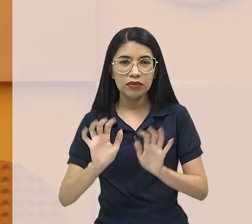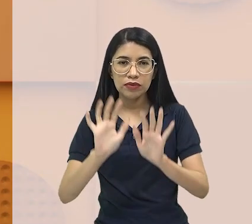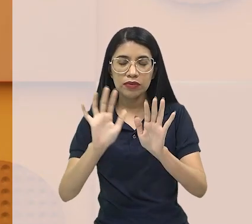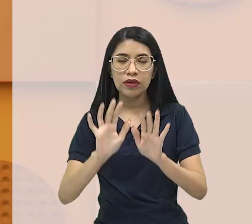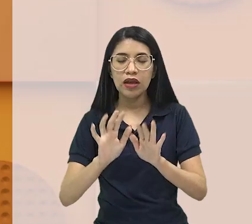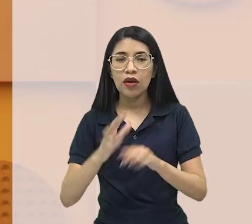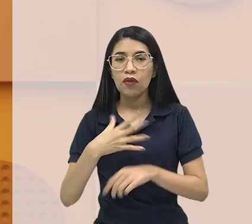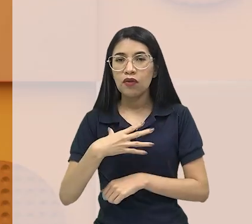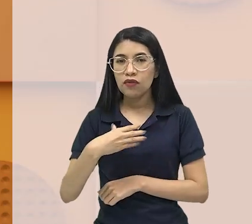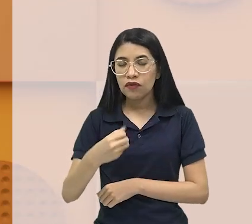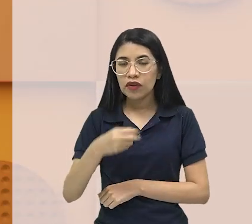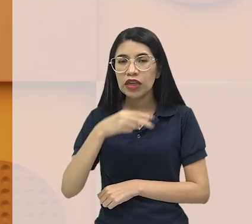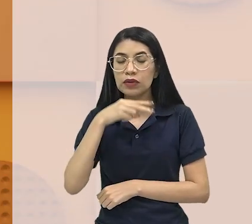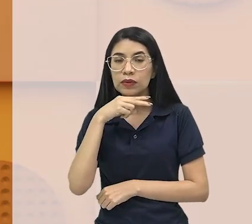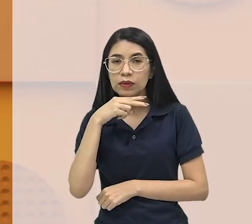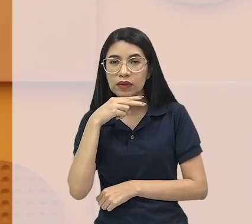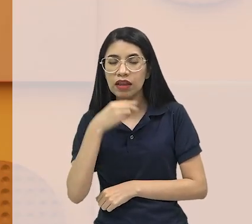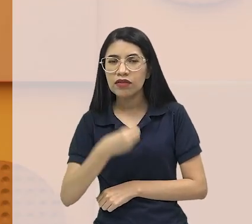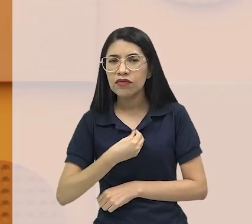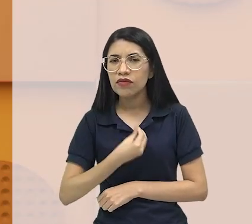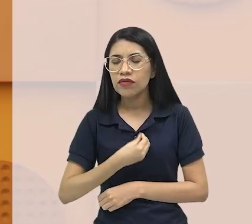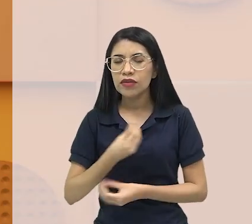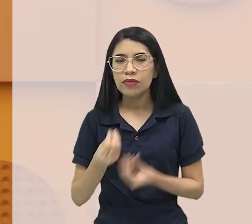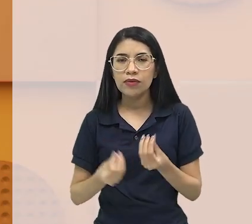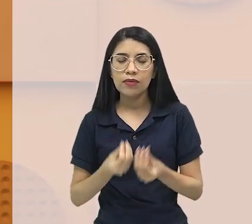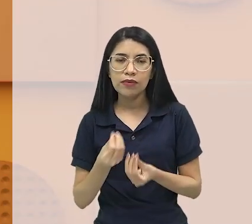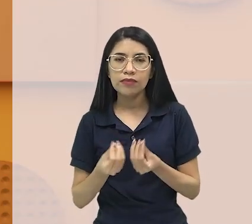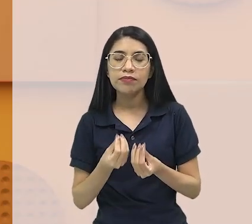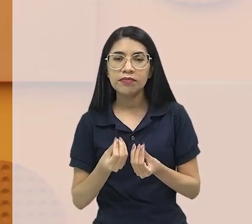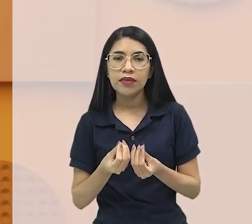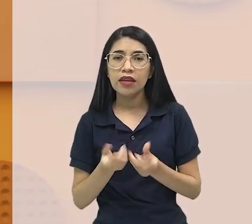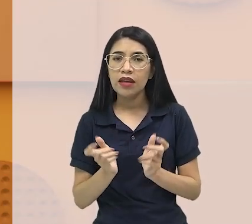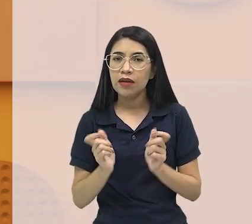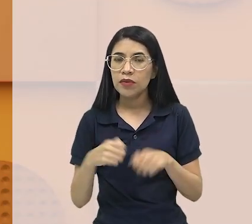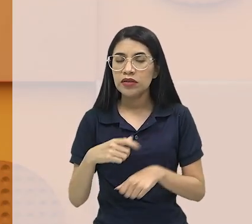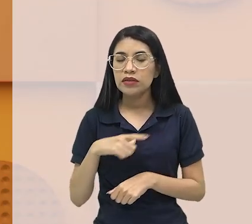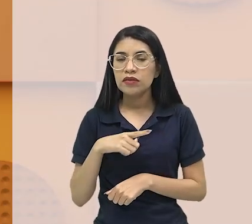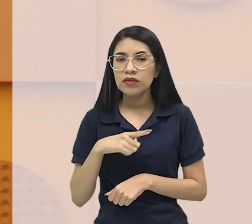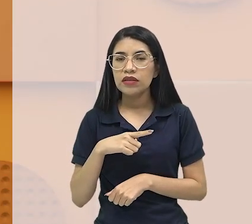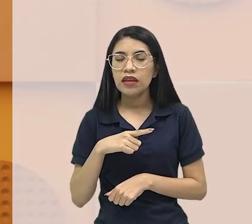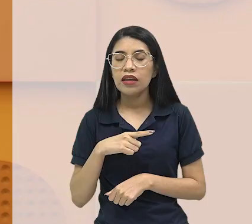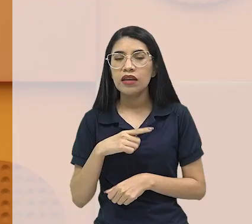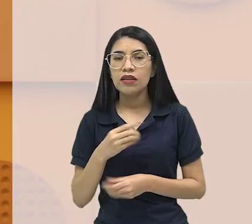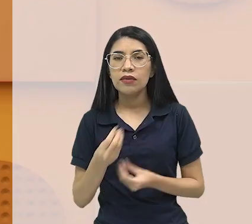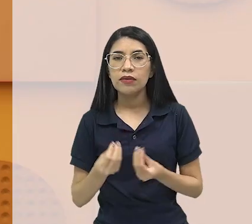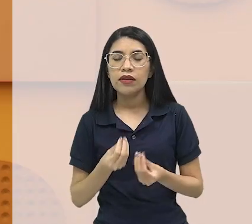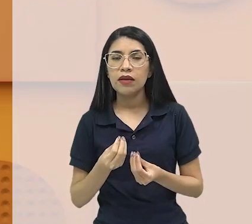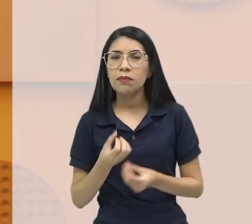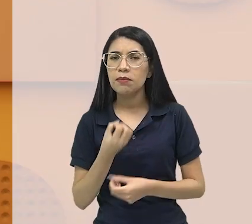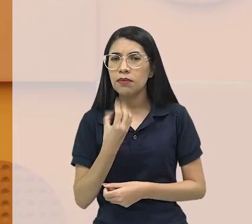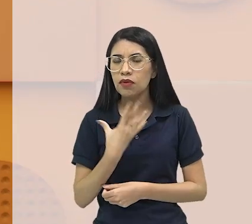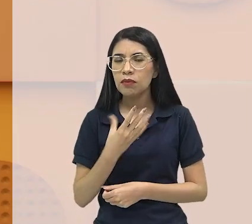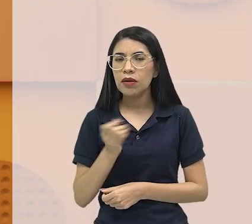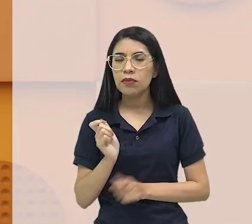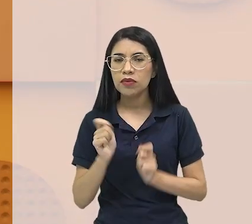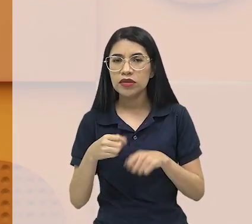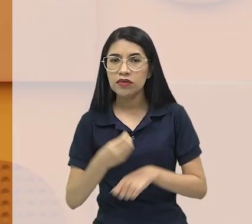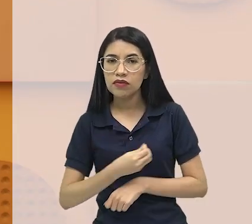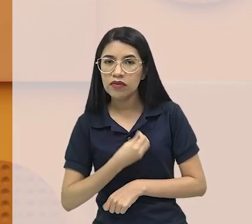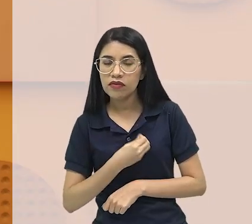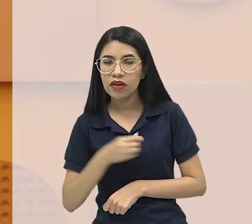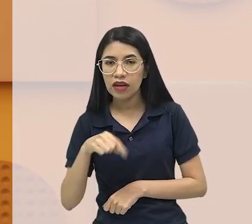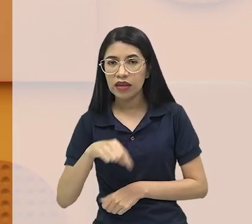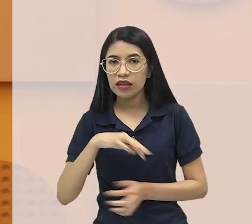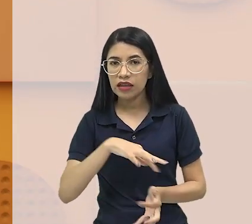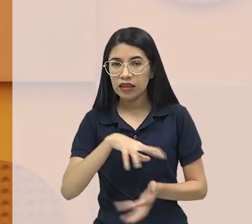filhos e netos estarão? Será que ainda haverão condições, né? Condições boas de vivência na Terra para